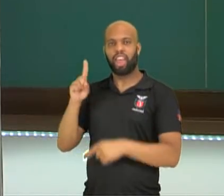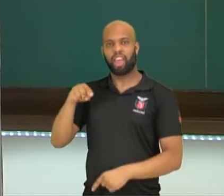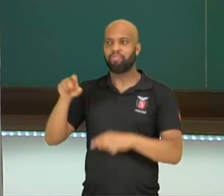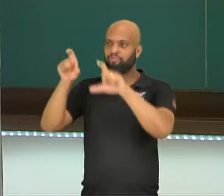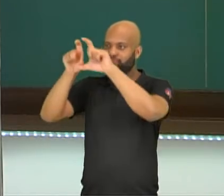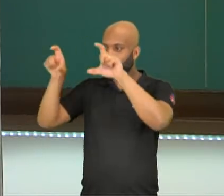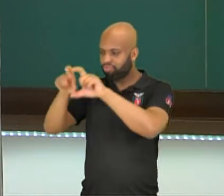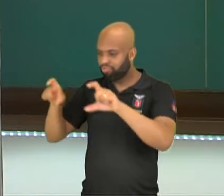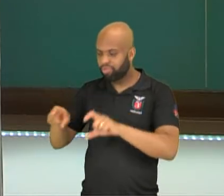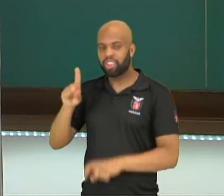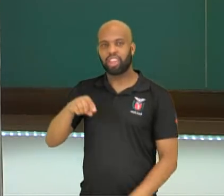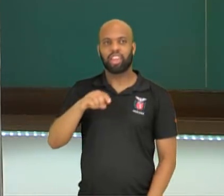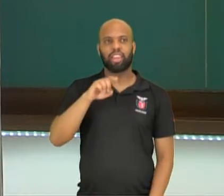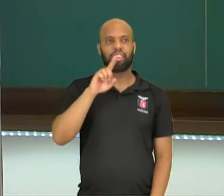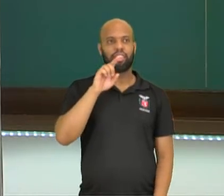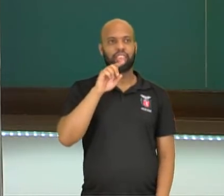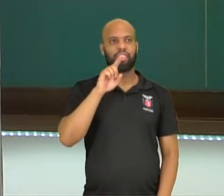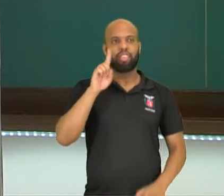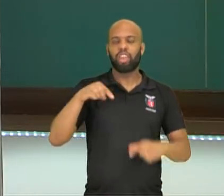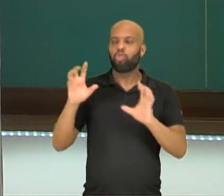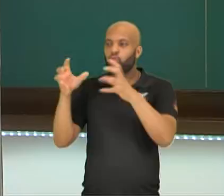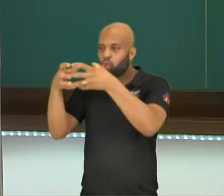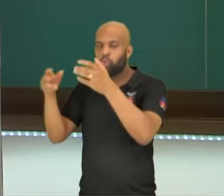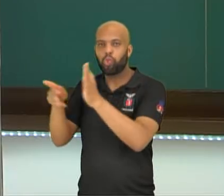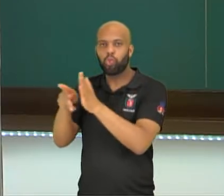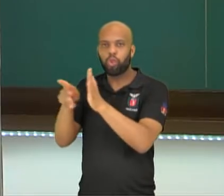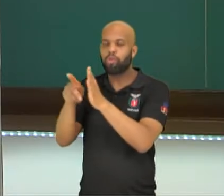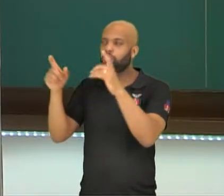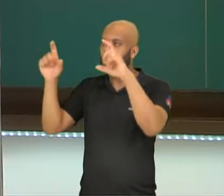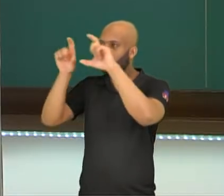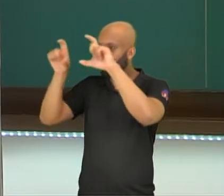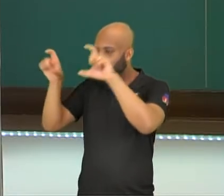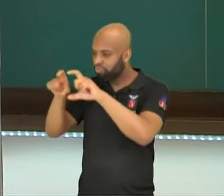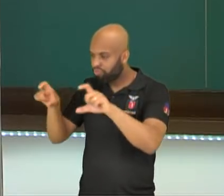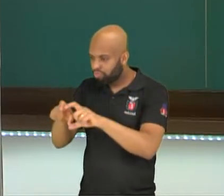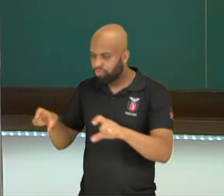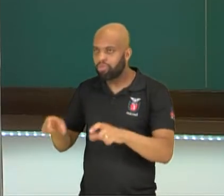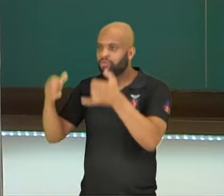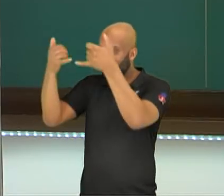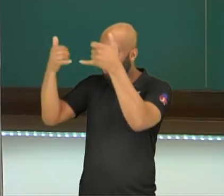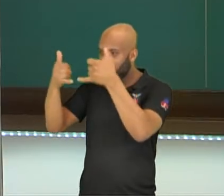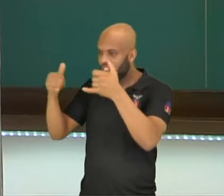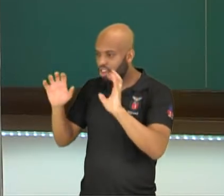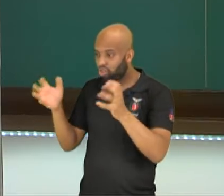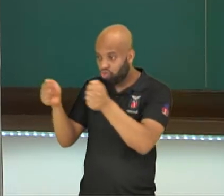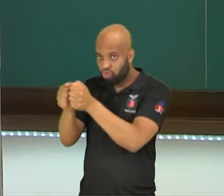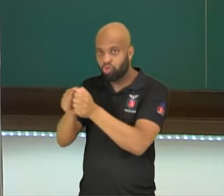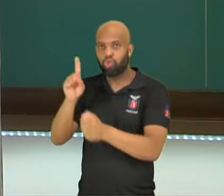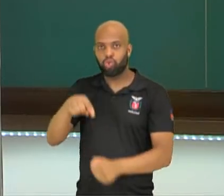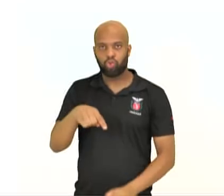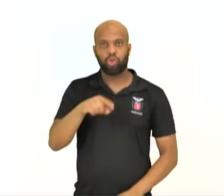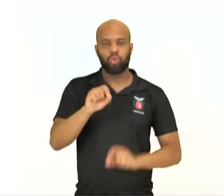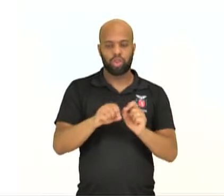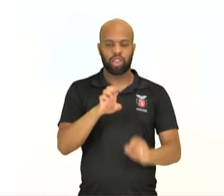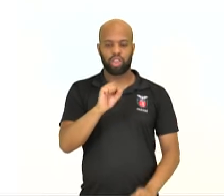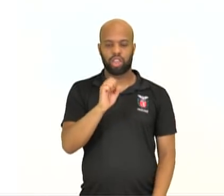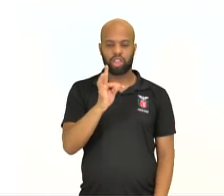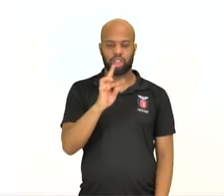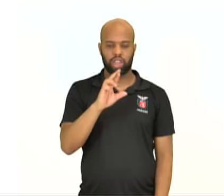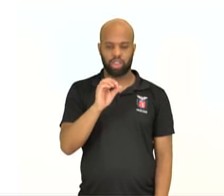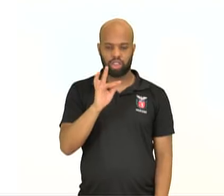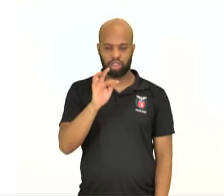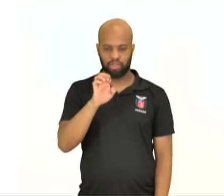versos. Boa? Anotou? Registrou isso na sua memória? Pronto, está aprendido.